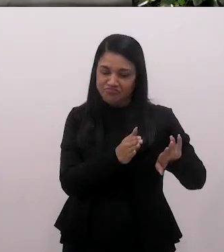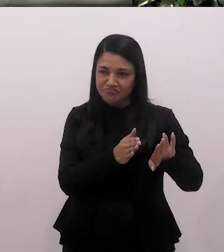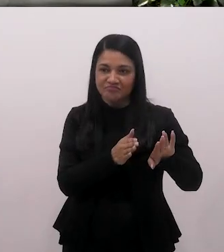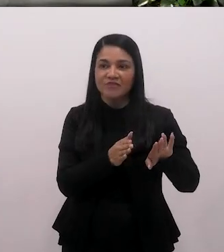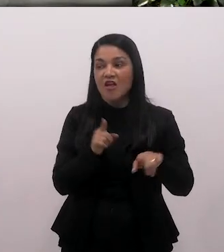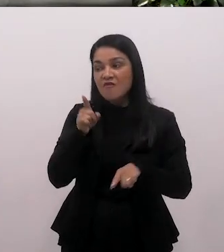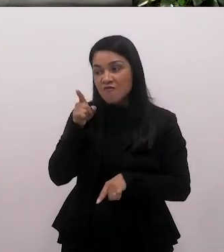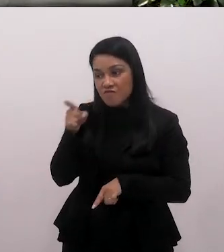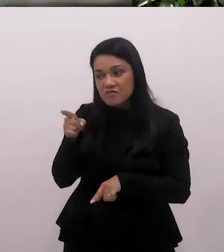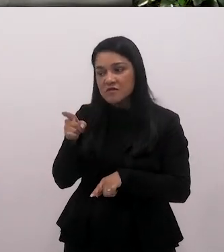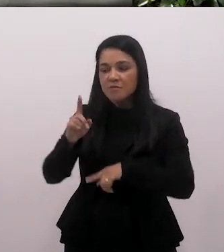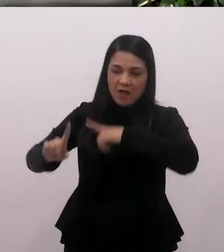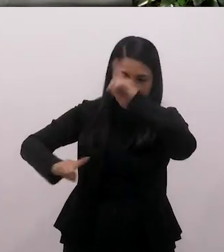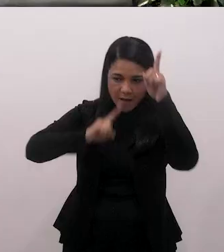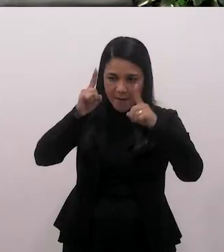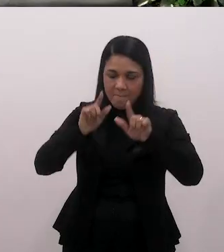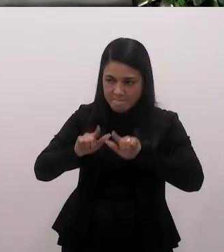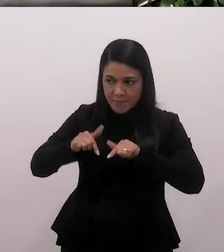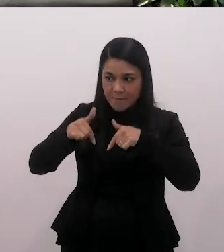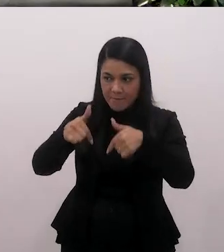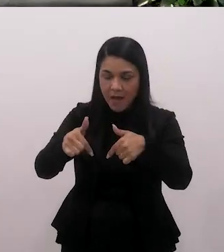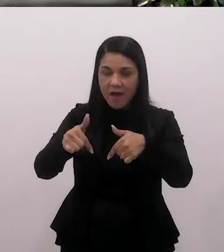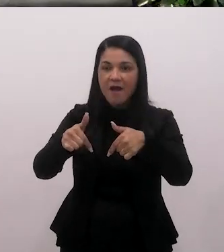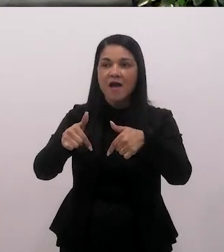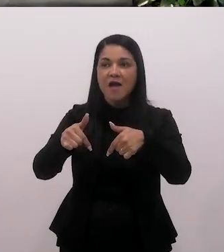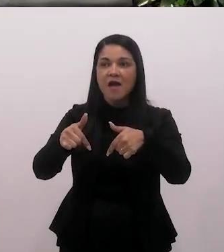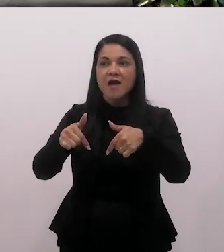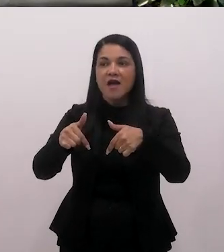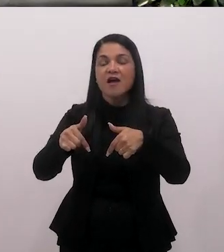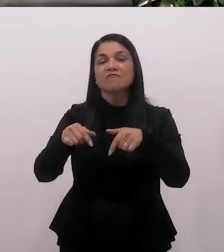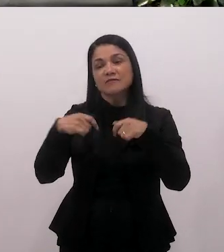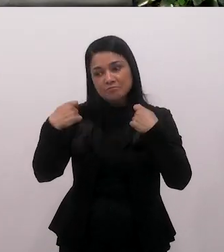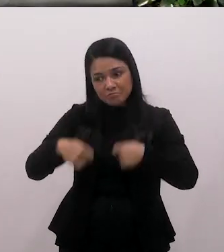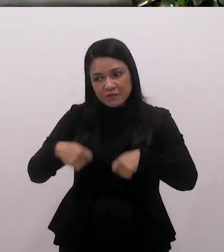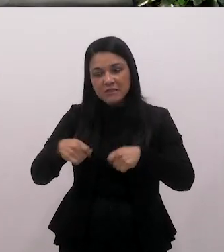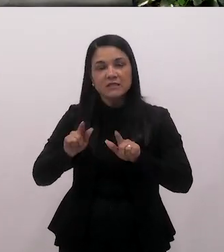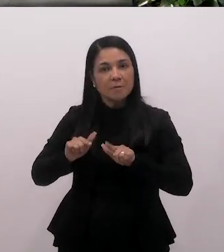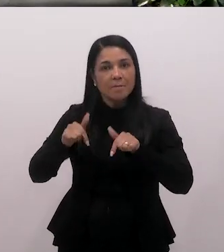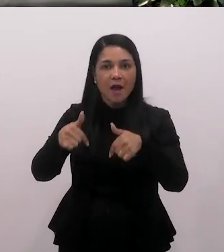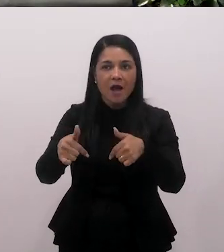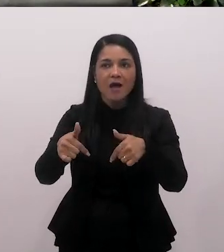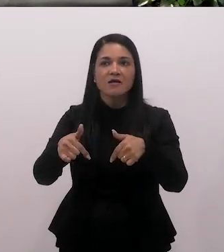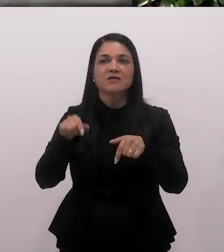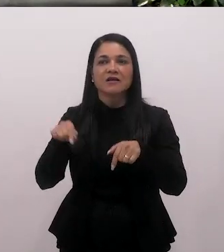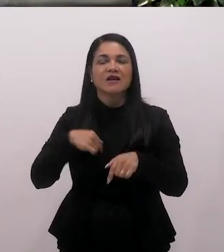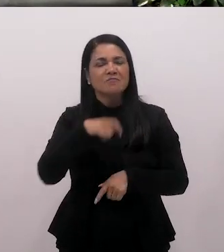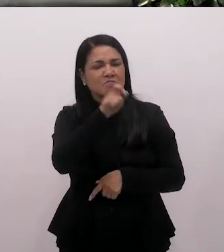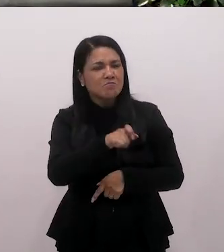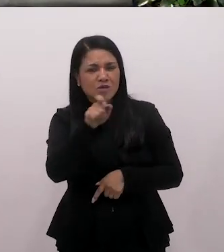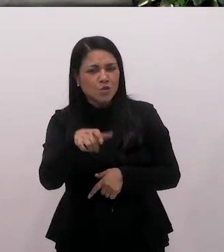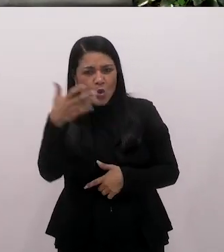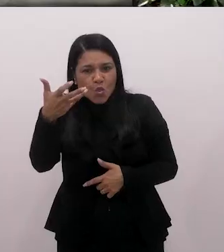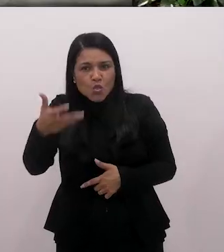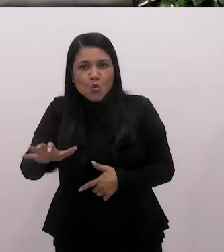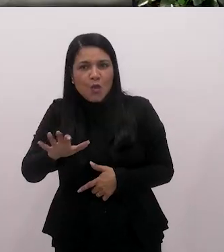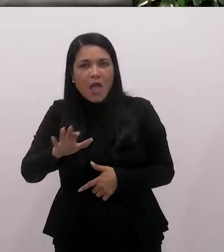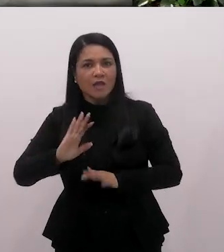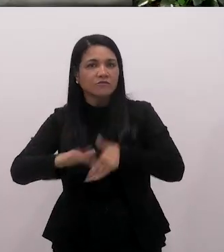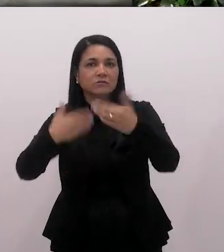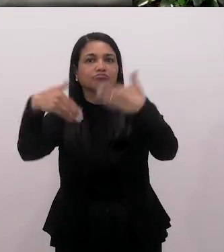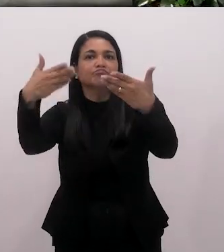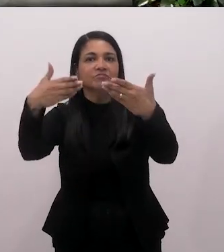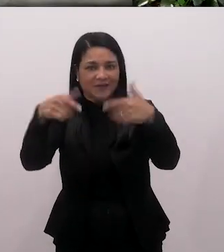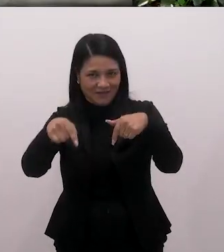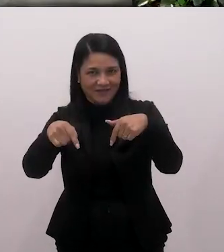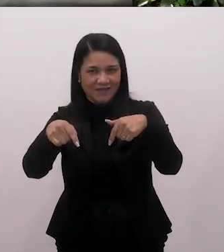morto. Então, é você que tem que criar as suas possibilidades. Impossível não tem, é você que cria possibilidades. E muitas vezes as outras pessoas não querem que você vá